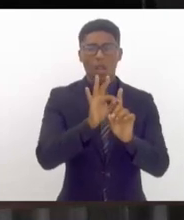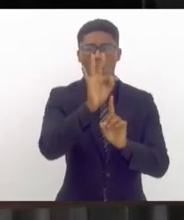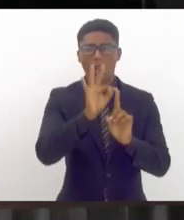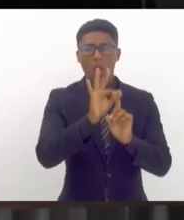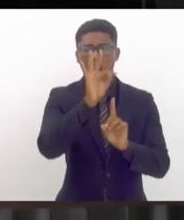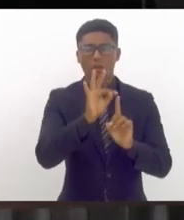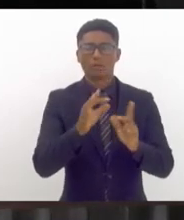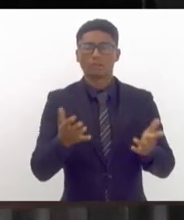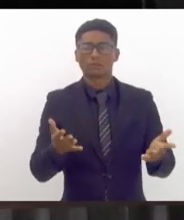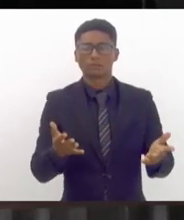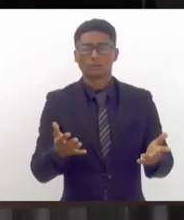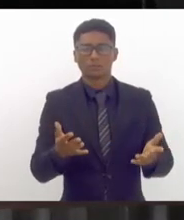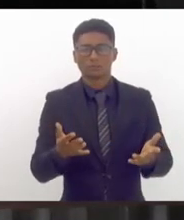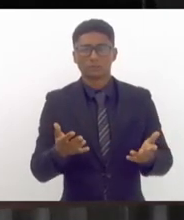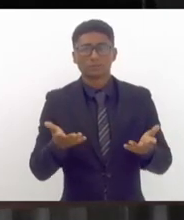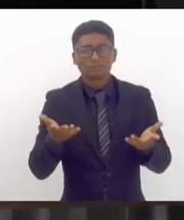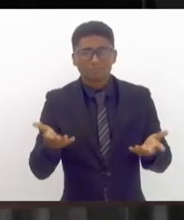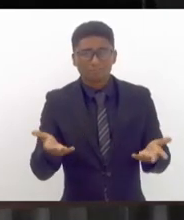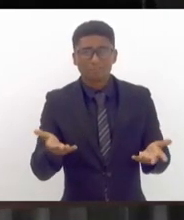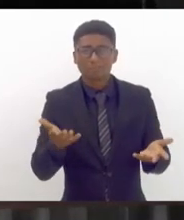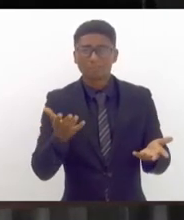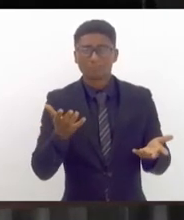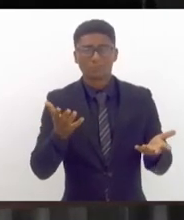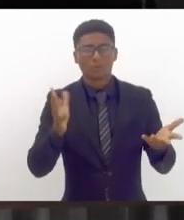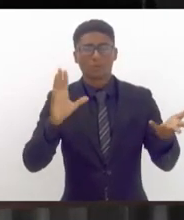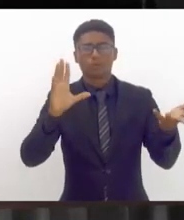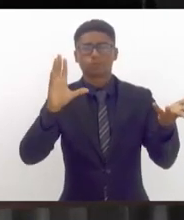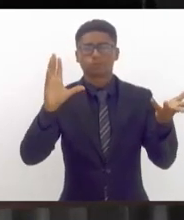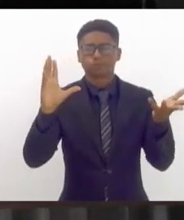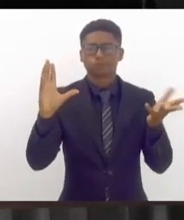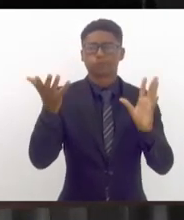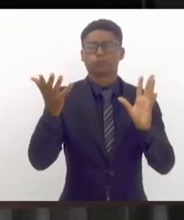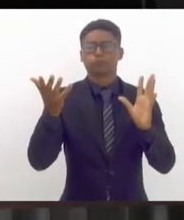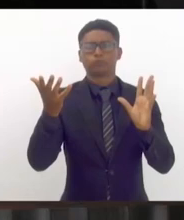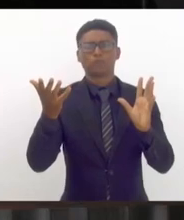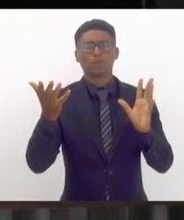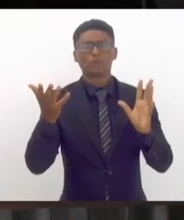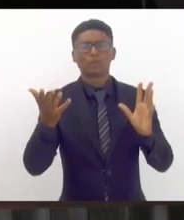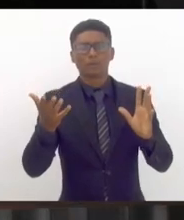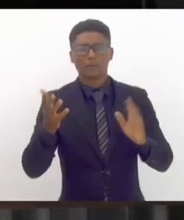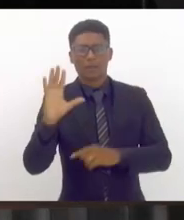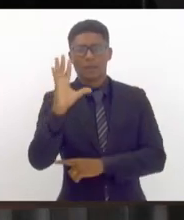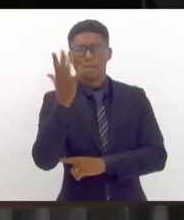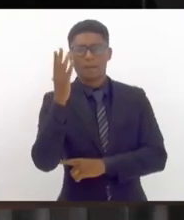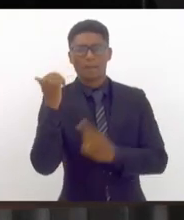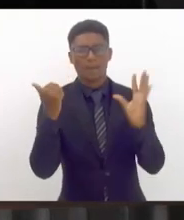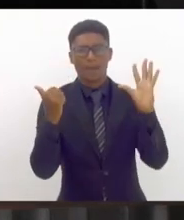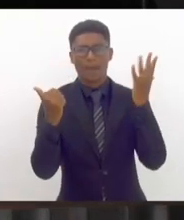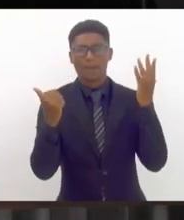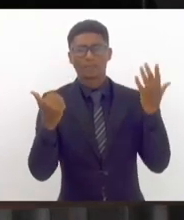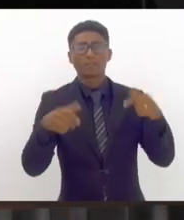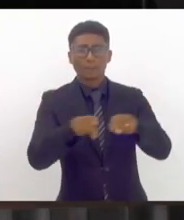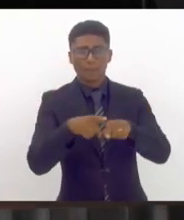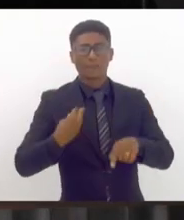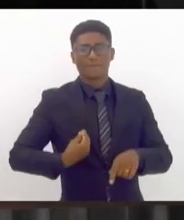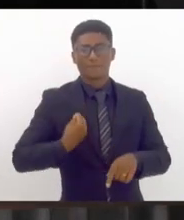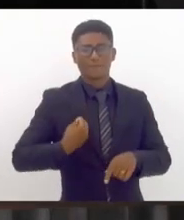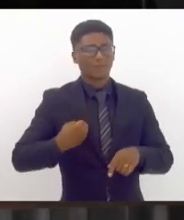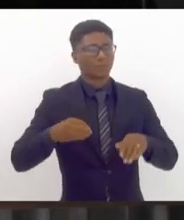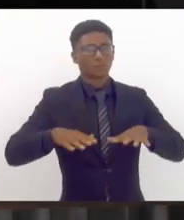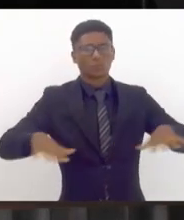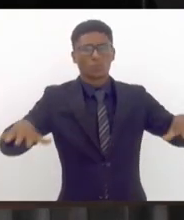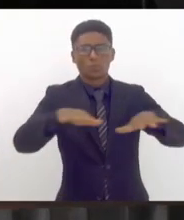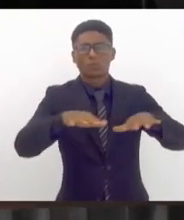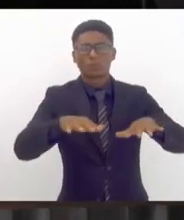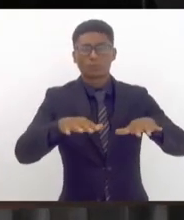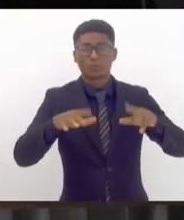todo, tem se transformado de uma maneira muito prejudicial ao meio ambiente e à vida, e aí a